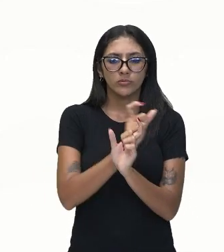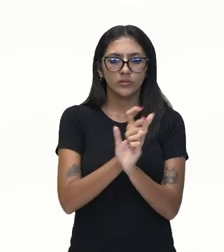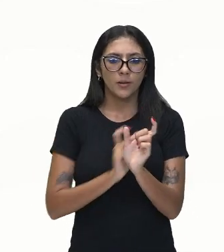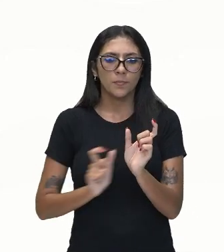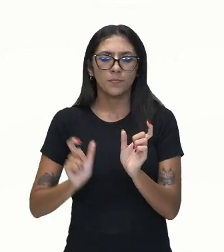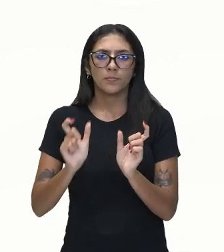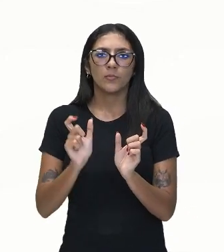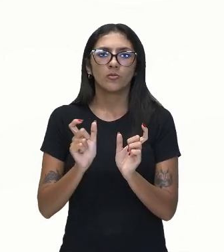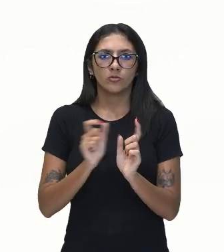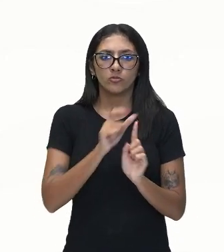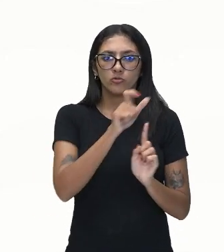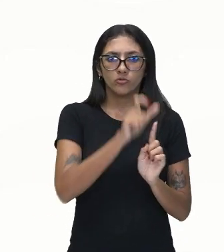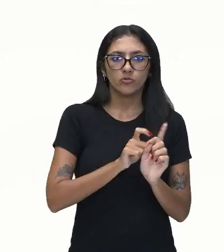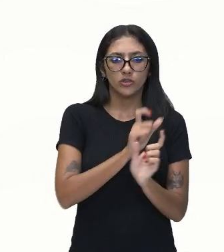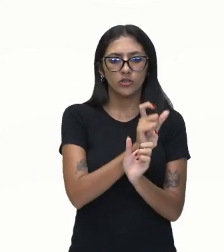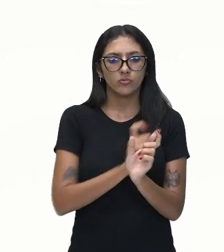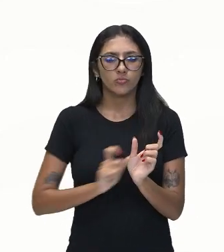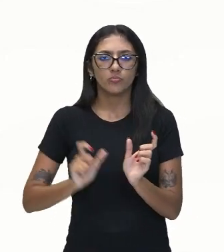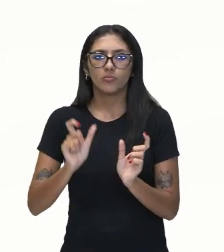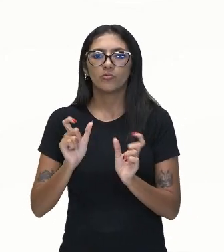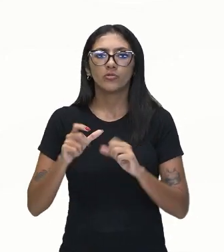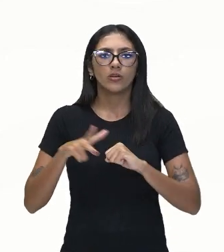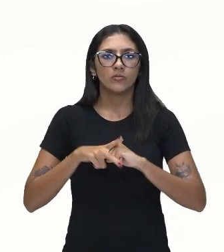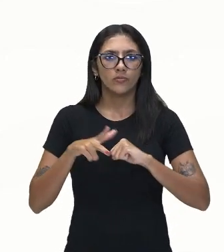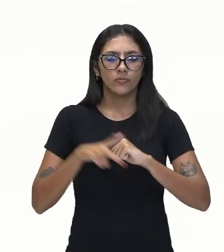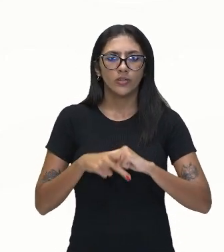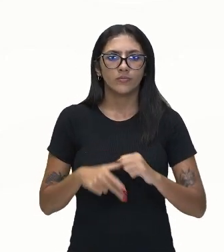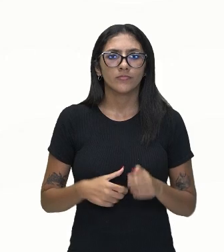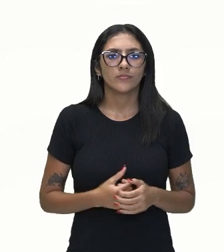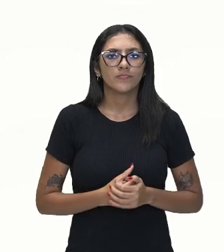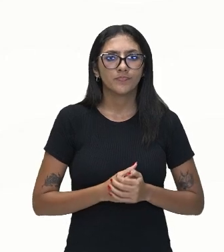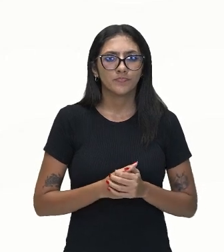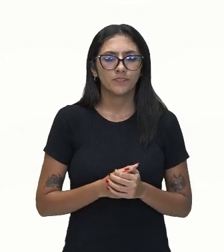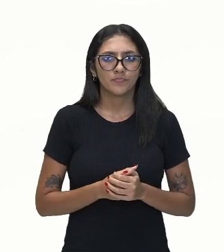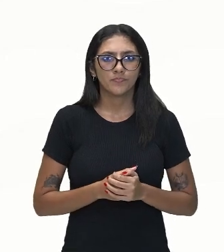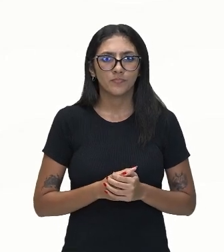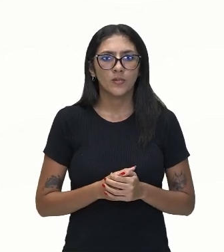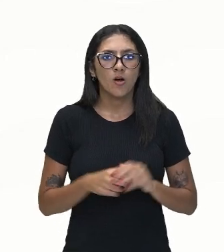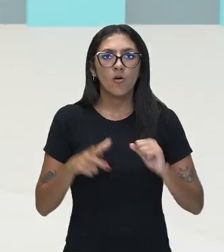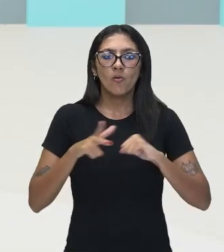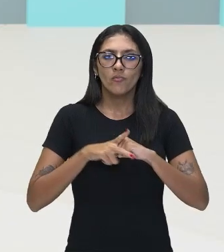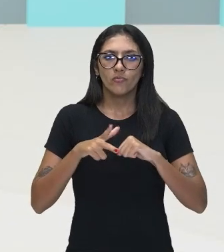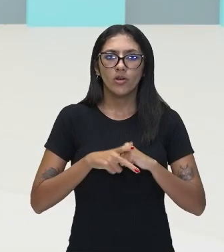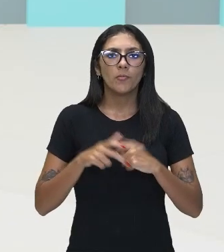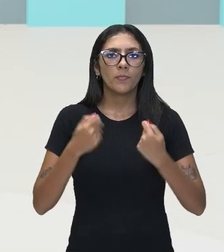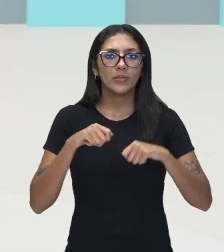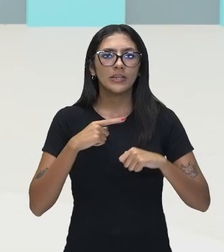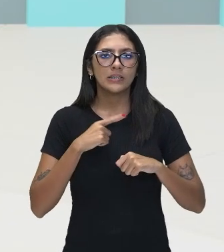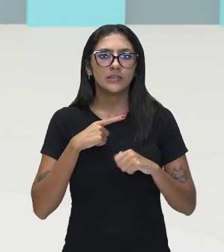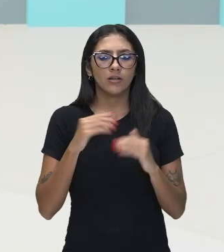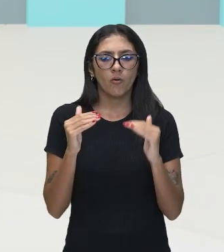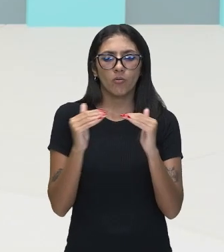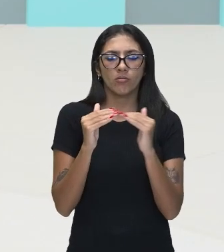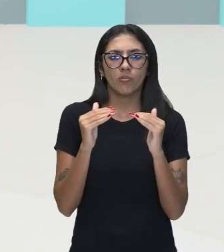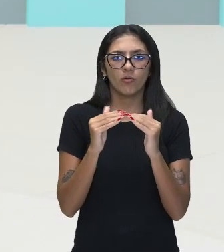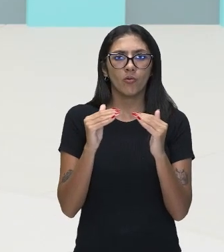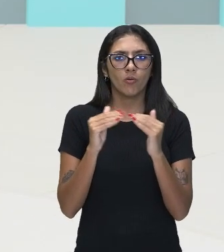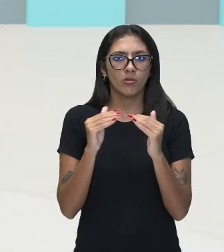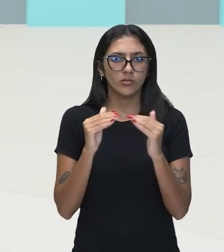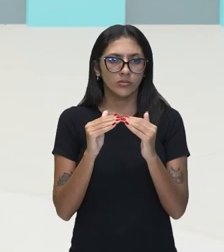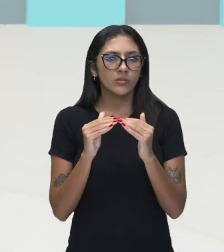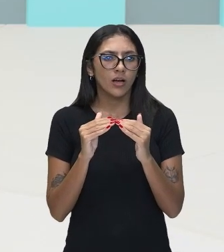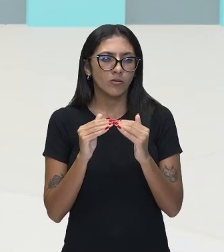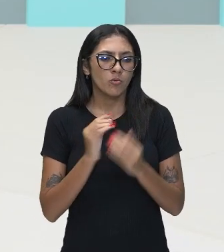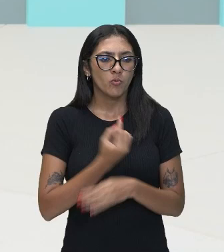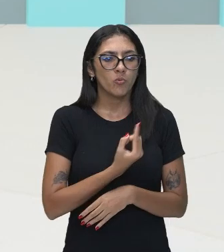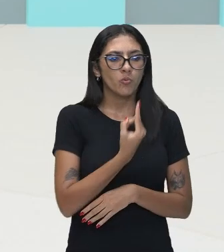situação. Ok, nesse caso o verbo vai concordar com o mais próximo ou com